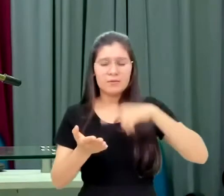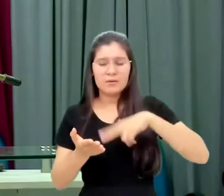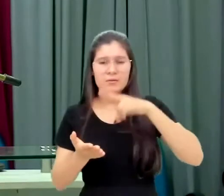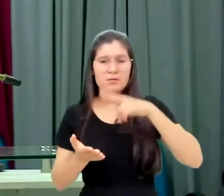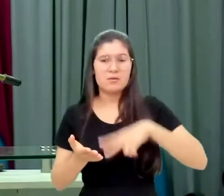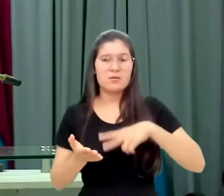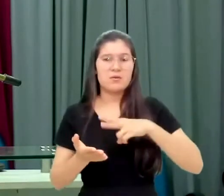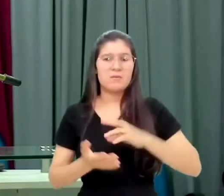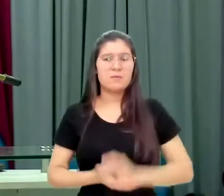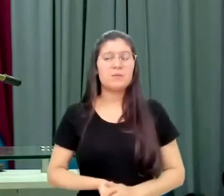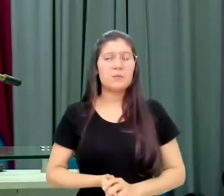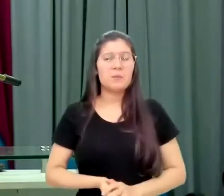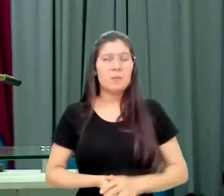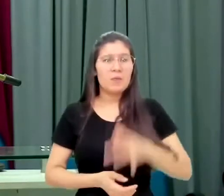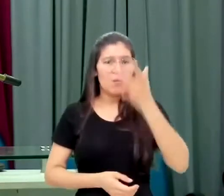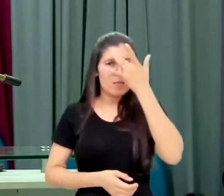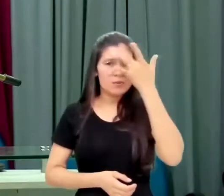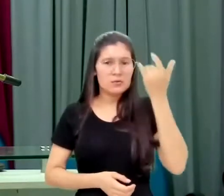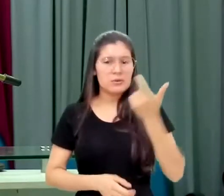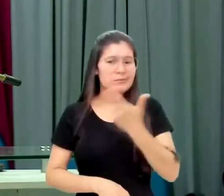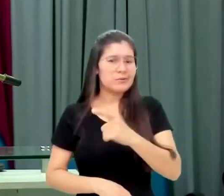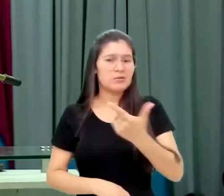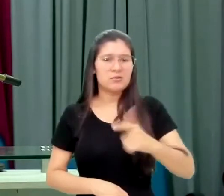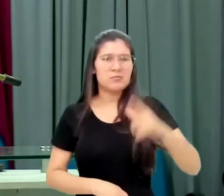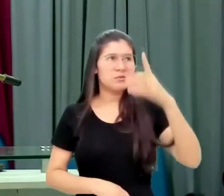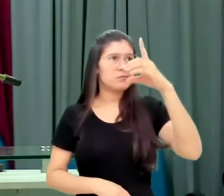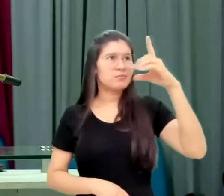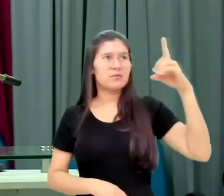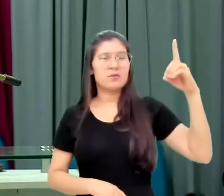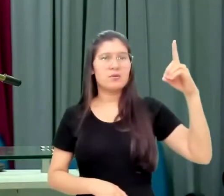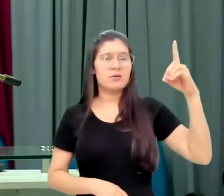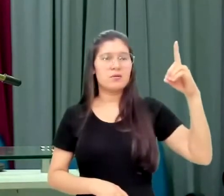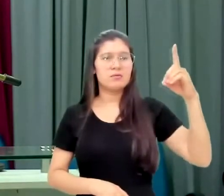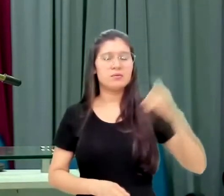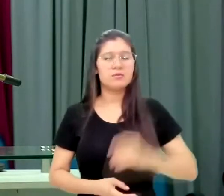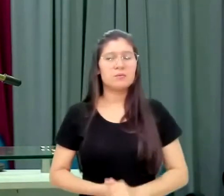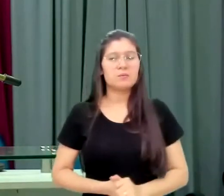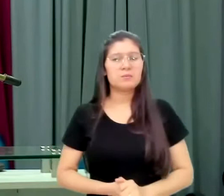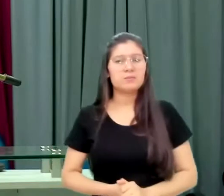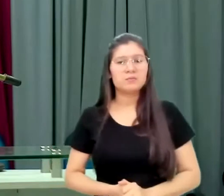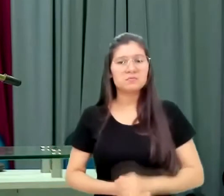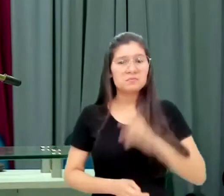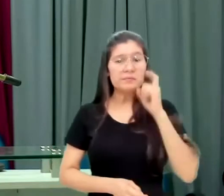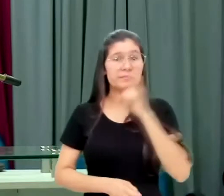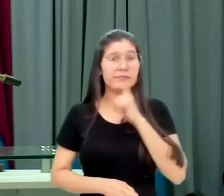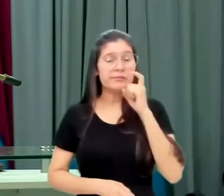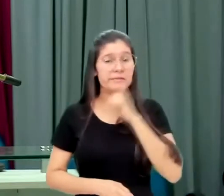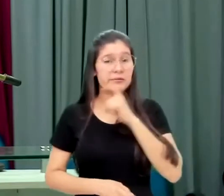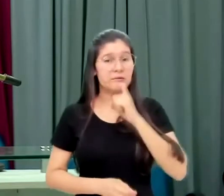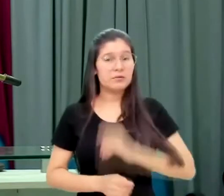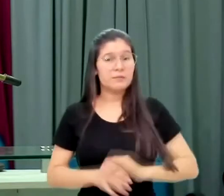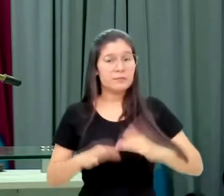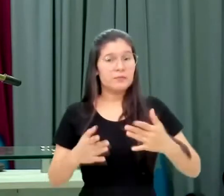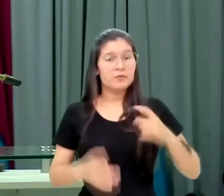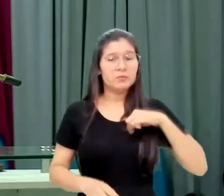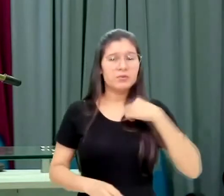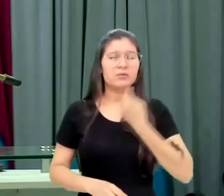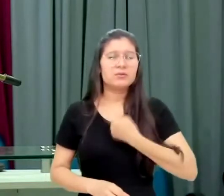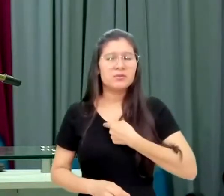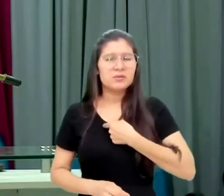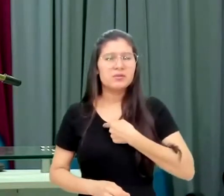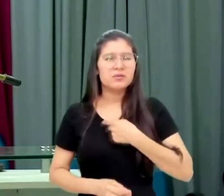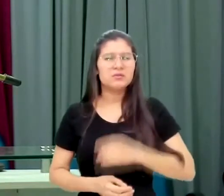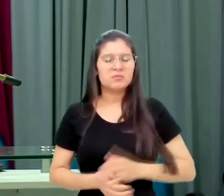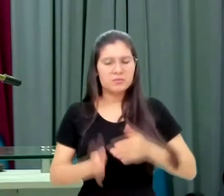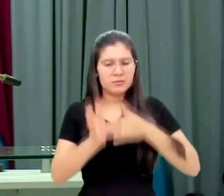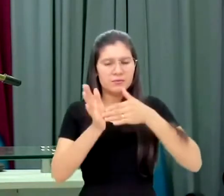sem juízo, o compromisso de Deus é com a sua palavra. Louvado seja o nome do Senhor. Andemos pela palavra